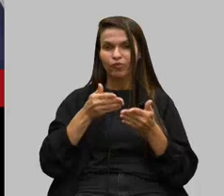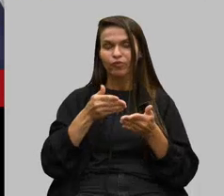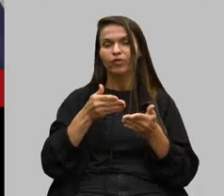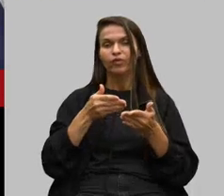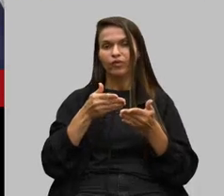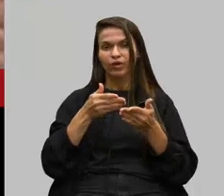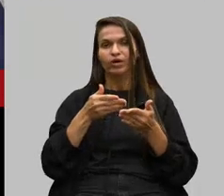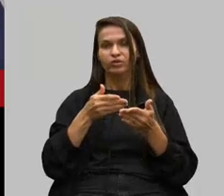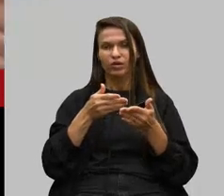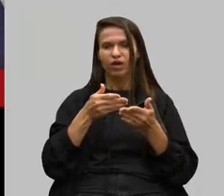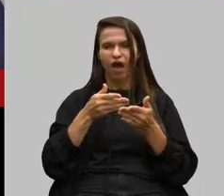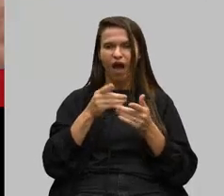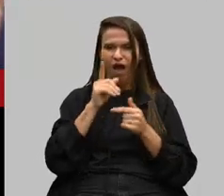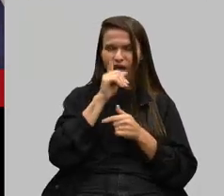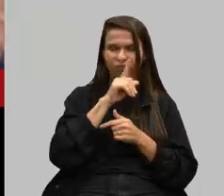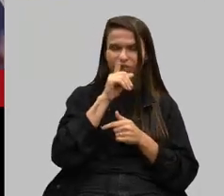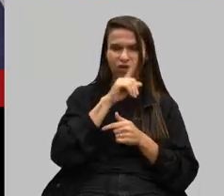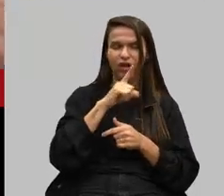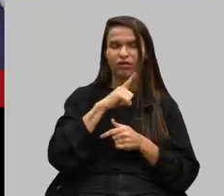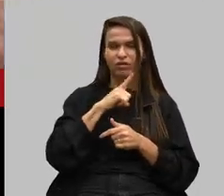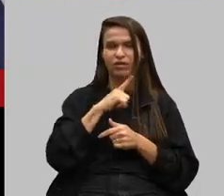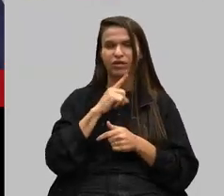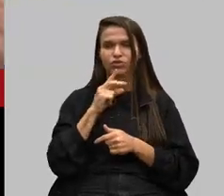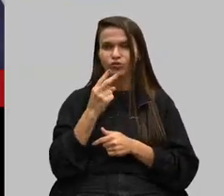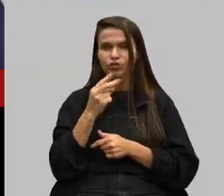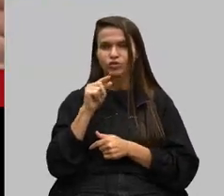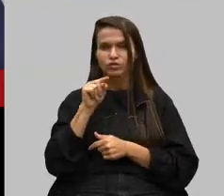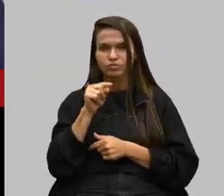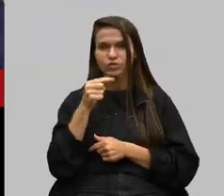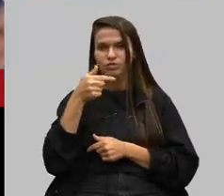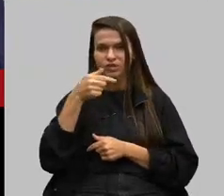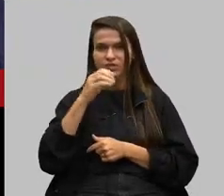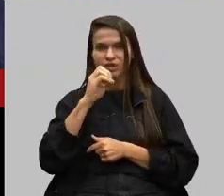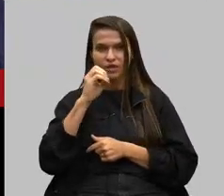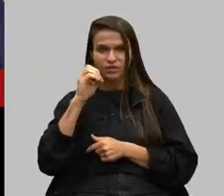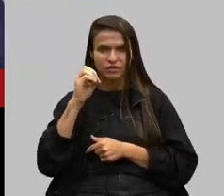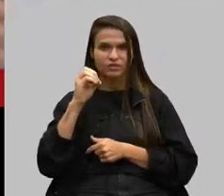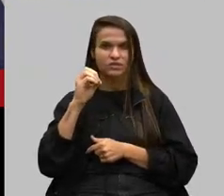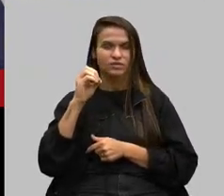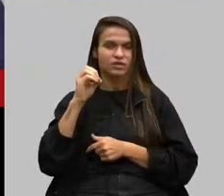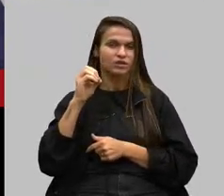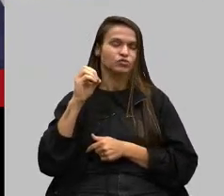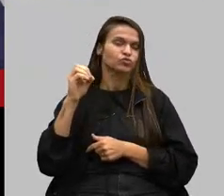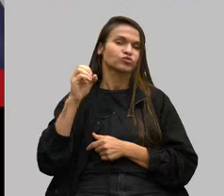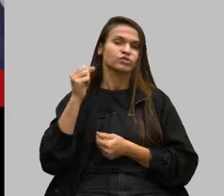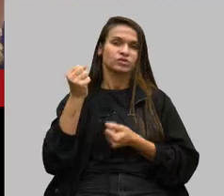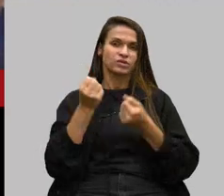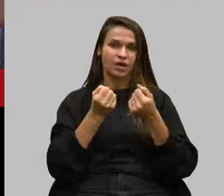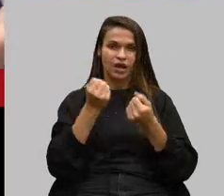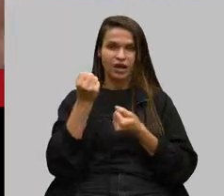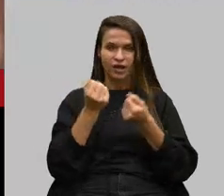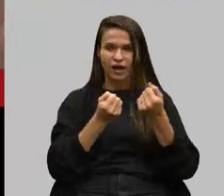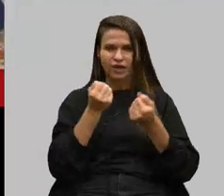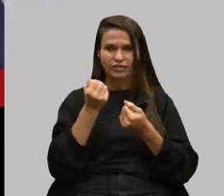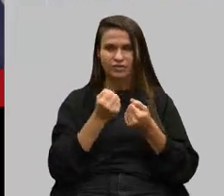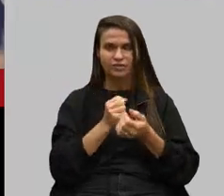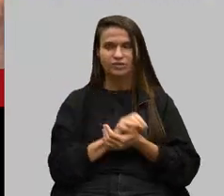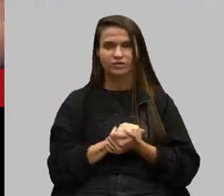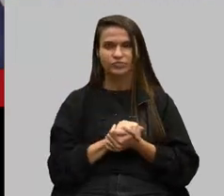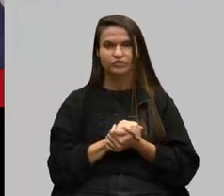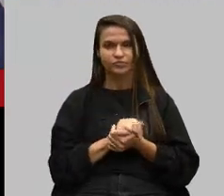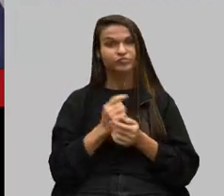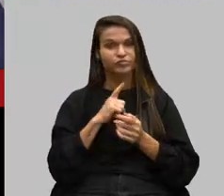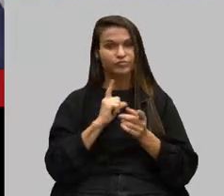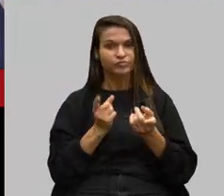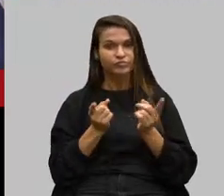déficit que hoje tem 2707 cargos eu ainda citei a fonte porque poderia ter uma divergência